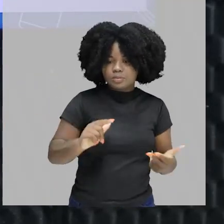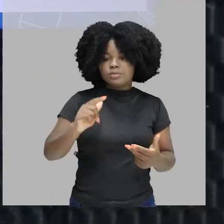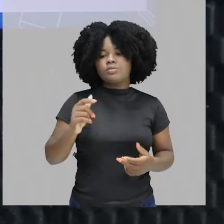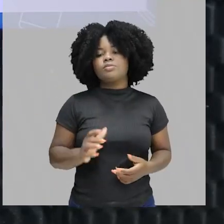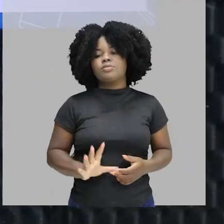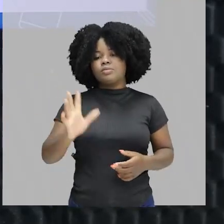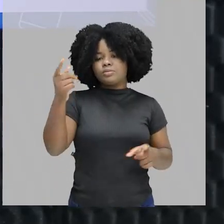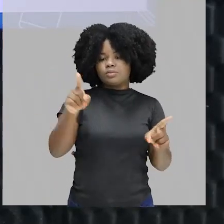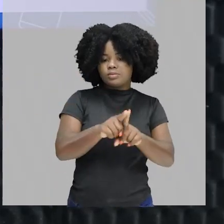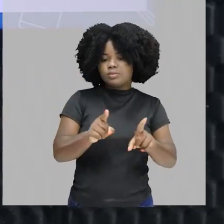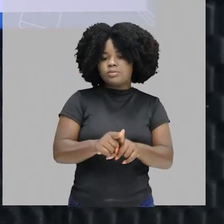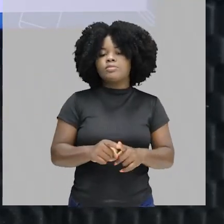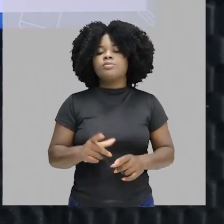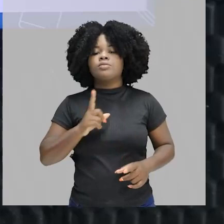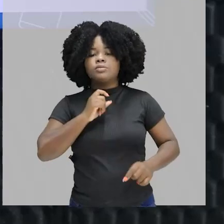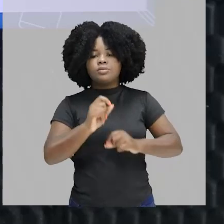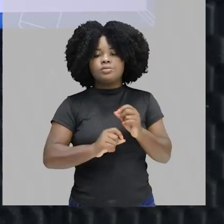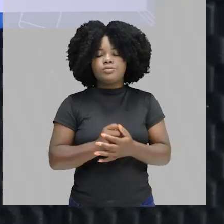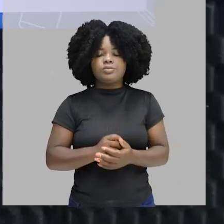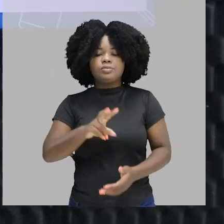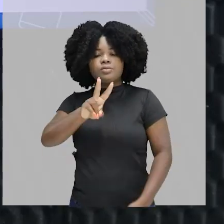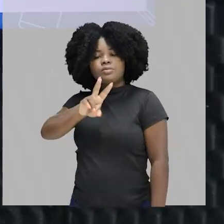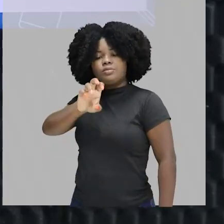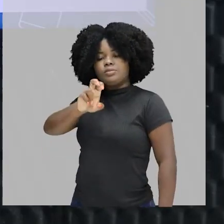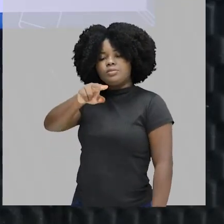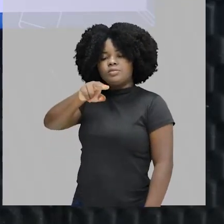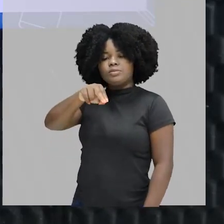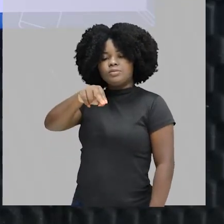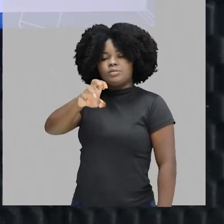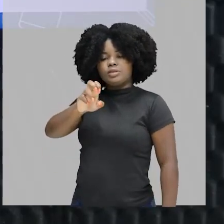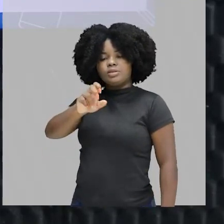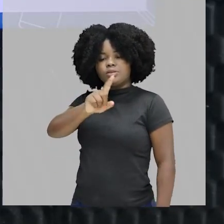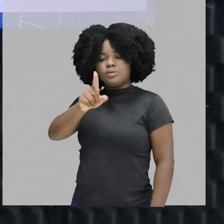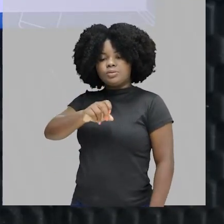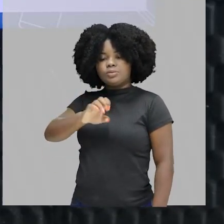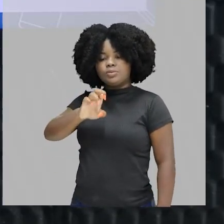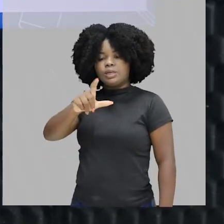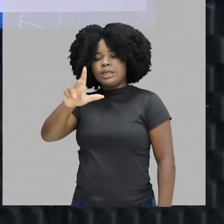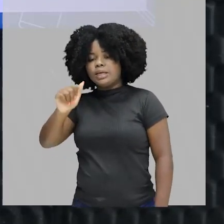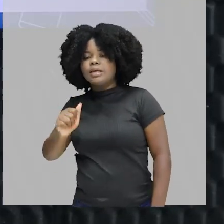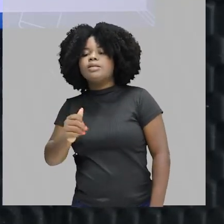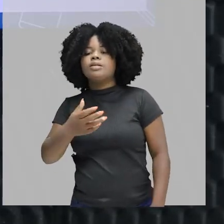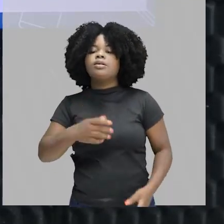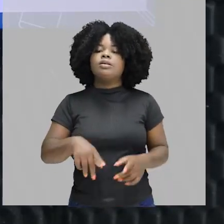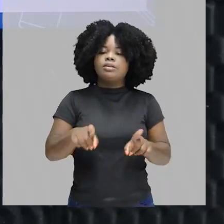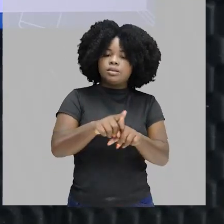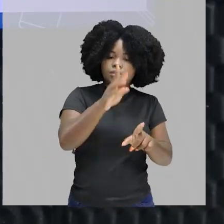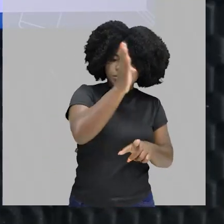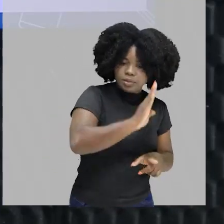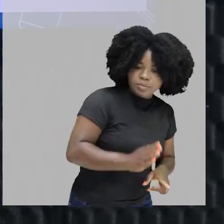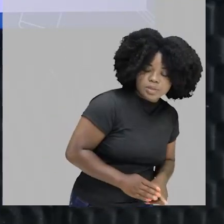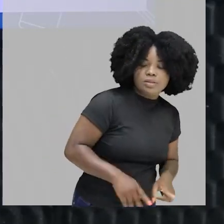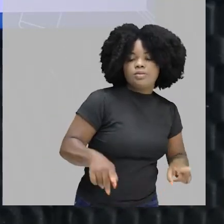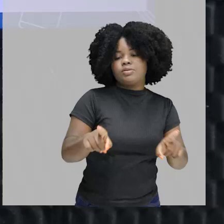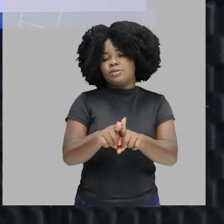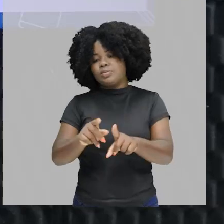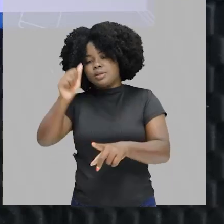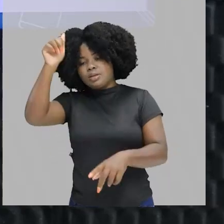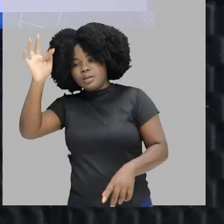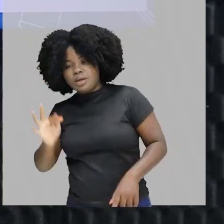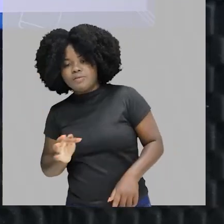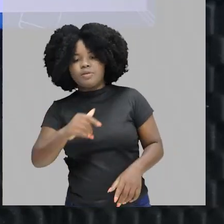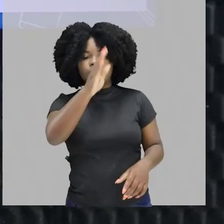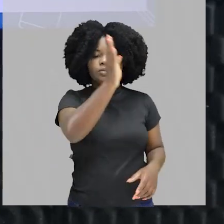de venezuelanos, por exemplo, para o Brasil, para a Colômbia. Mas é importante entender que o processo de migração é algo que sempre aconteceu ao longo da nossa